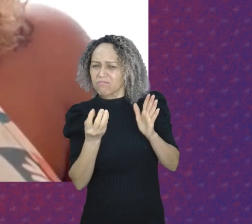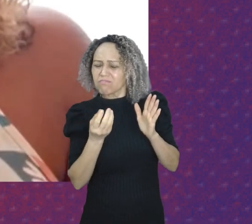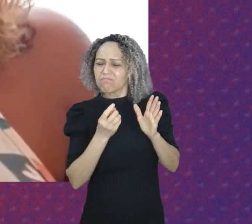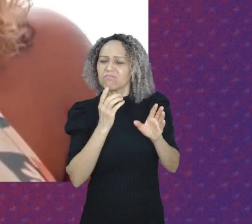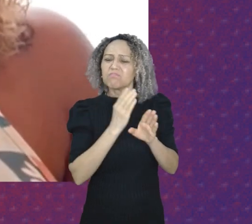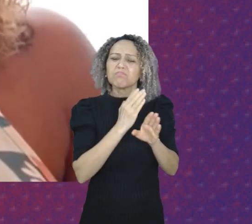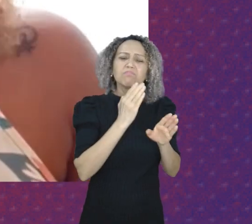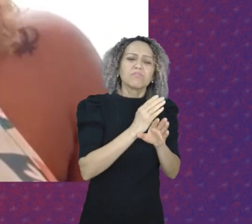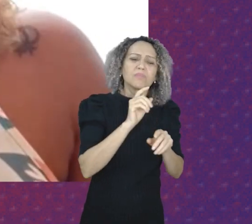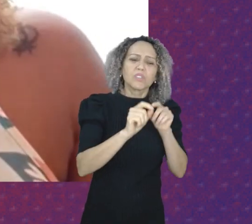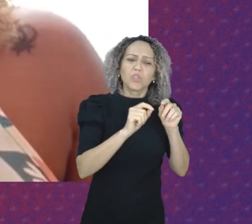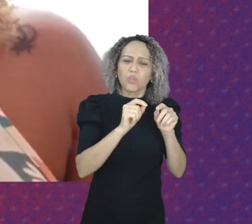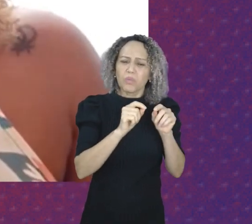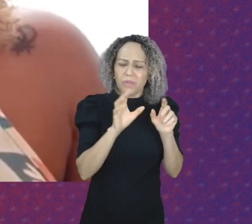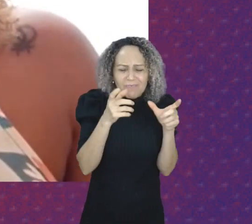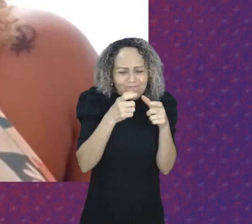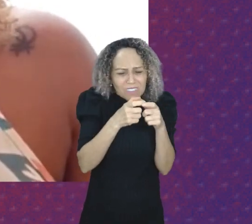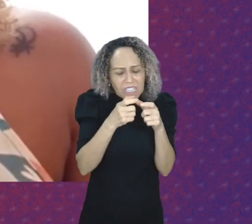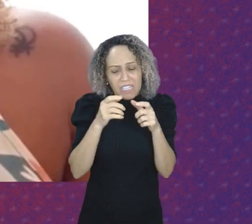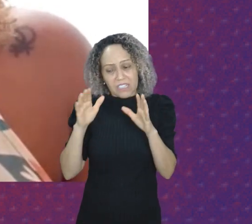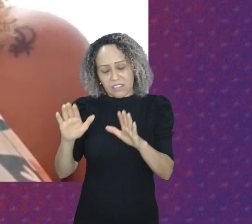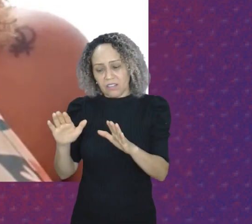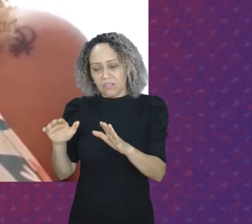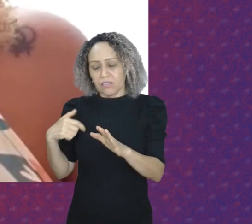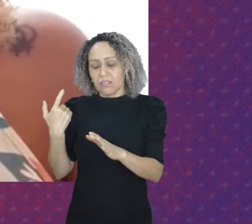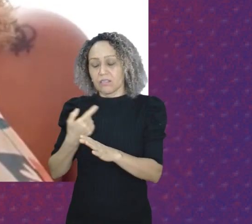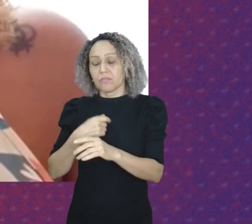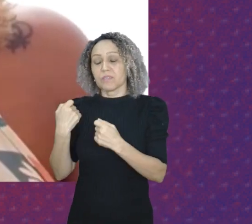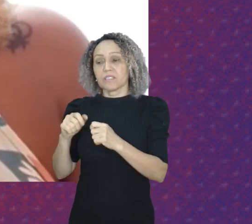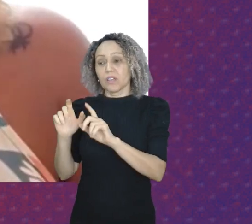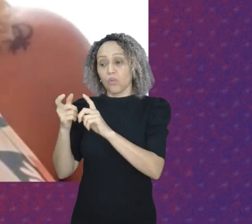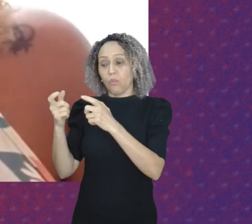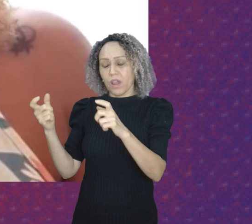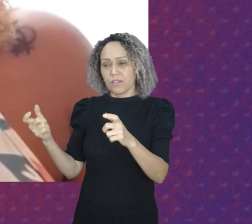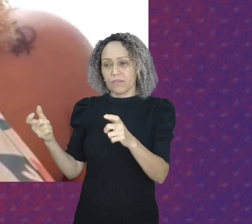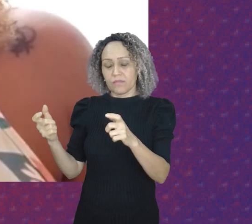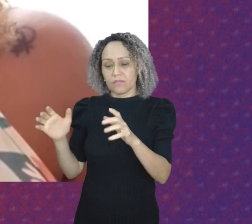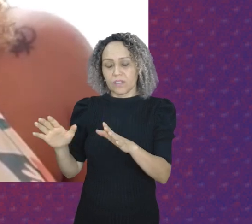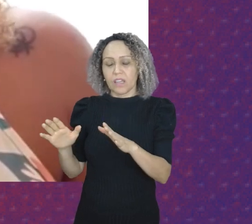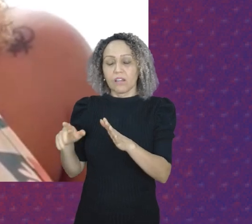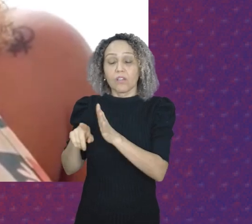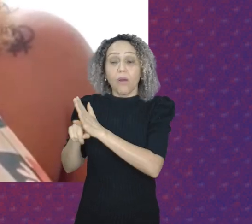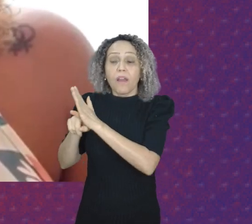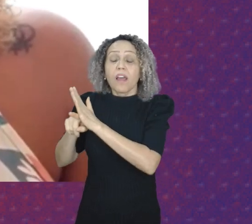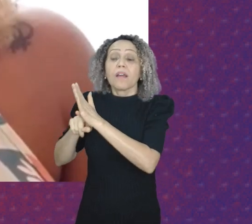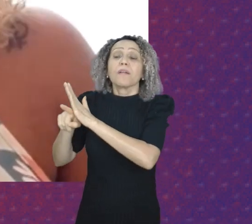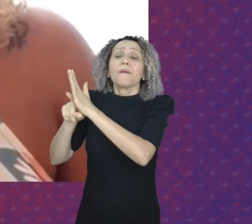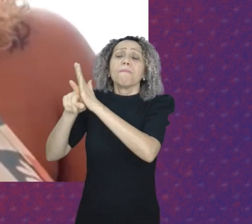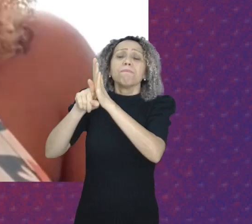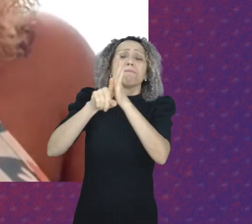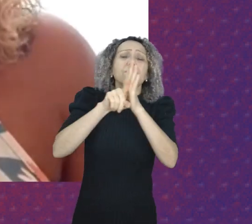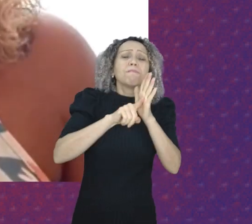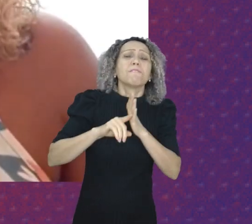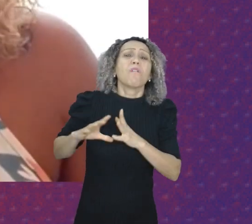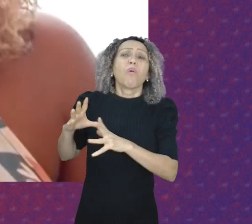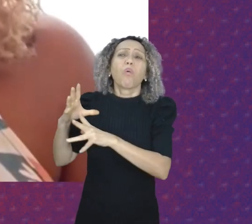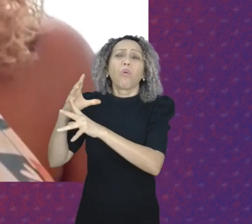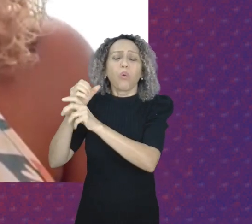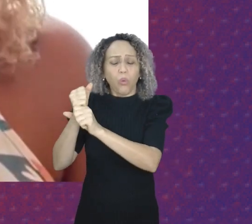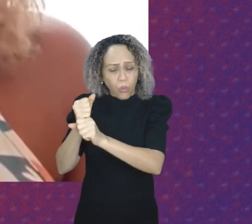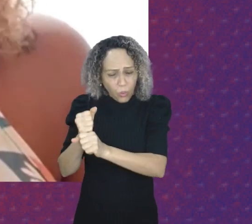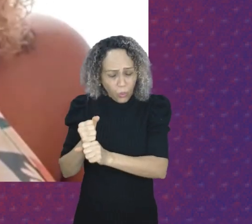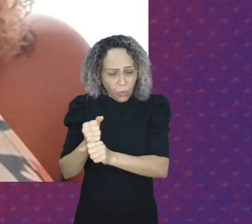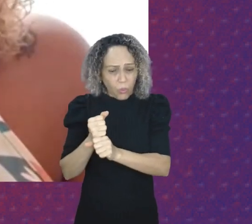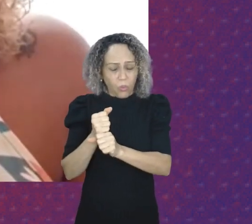uma pesquisa com brasileiras do país inteiro. Então, a gente vai esperar, né? Isso